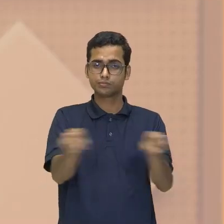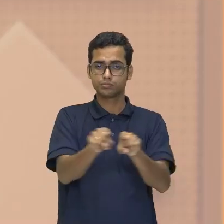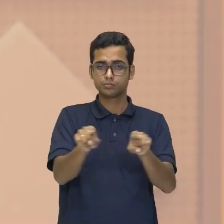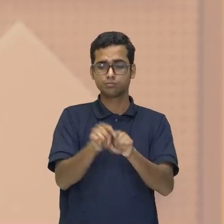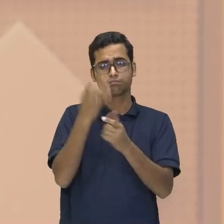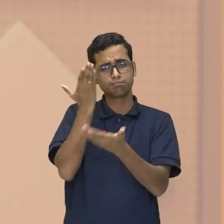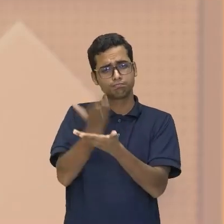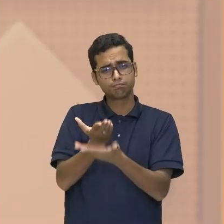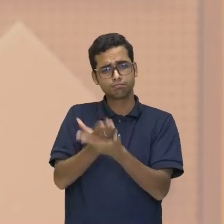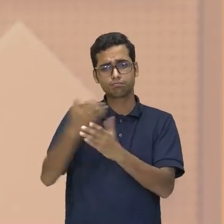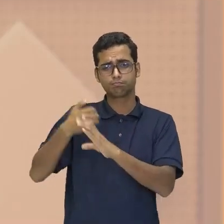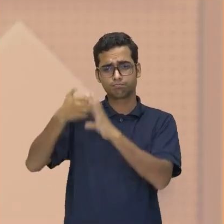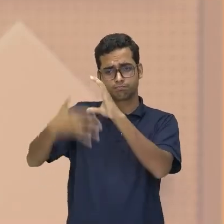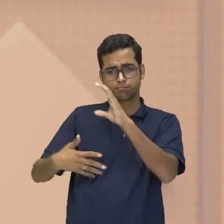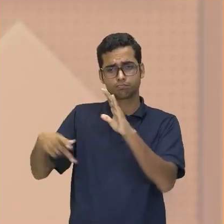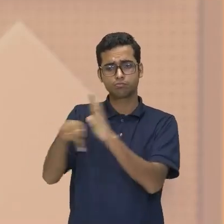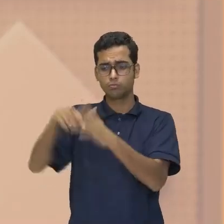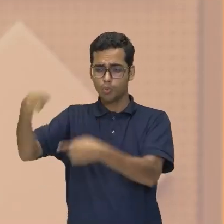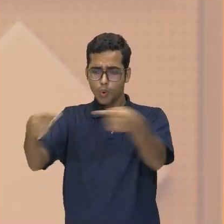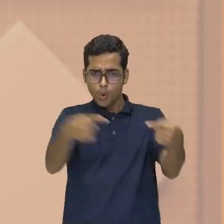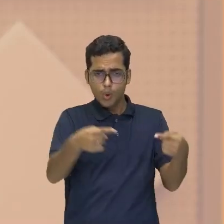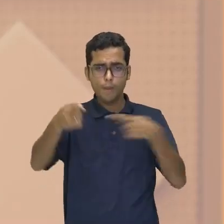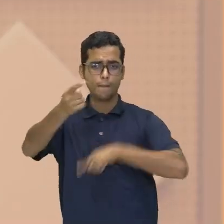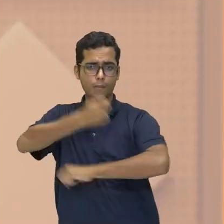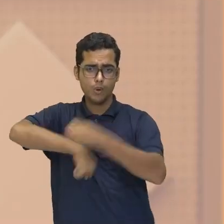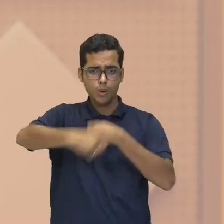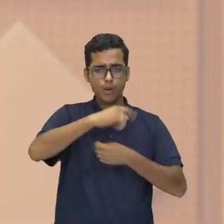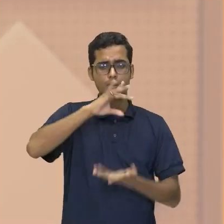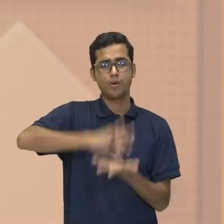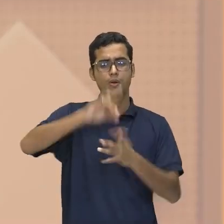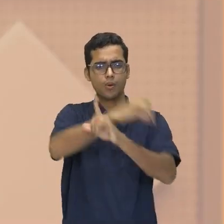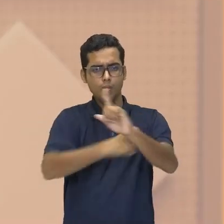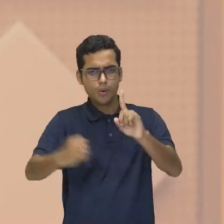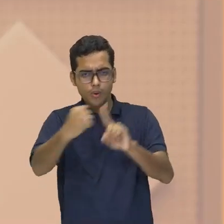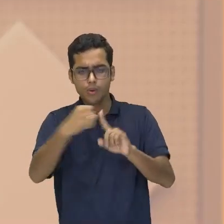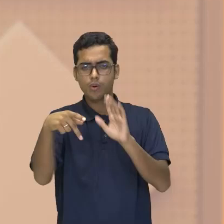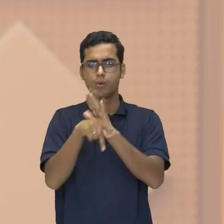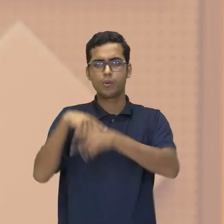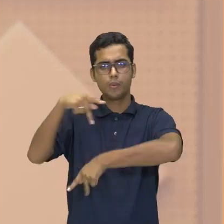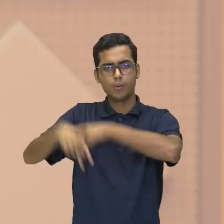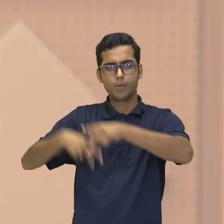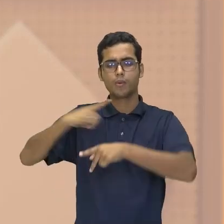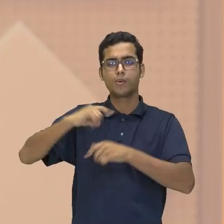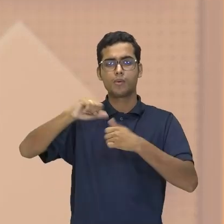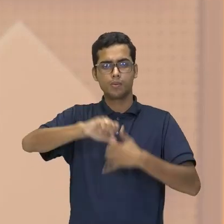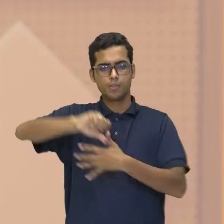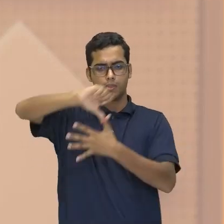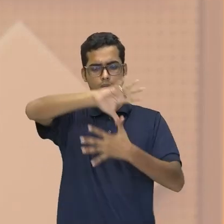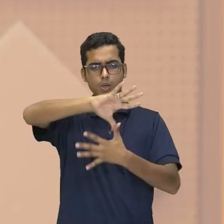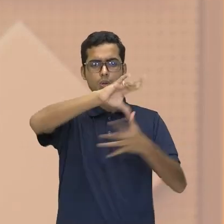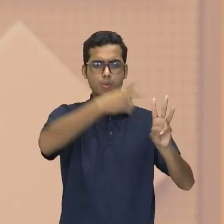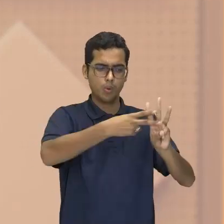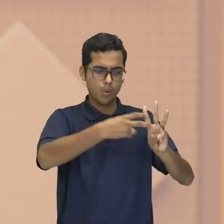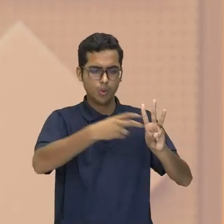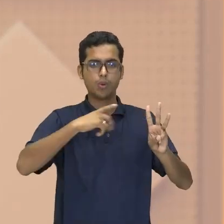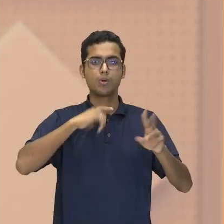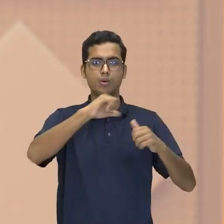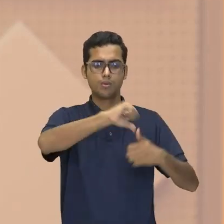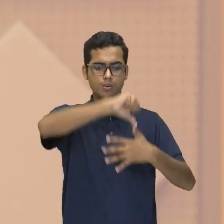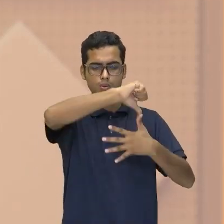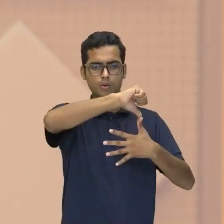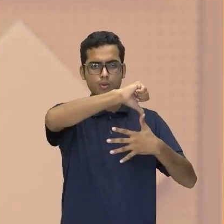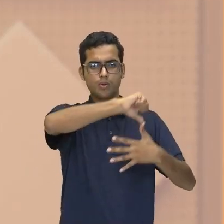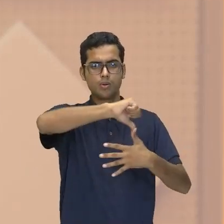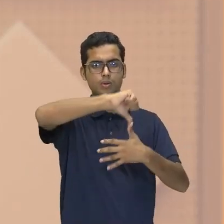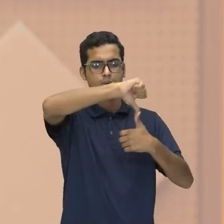as características políticas, econômicas e sociais dos povos ameríndios, tanto da América do Sul, como da